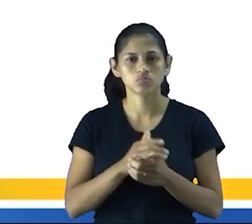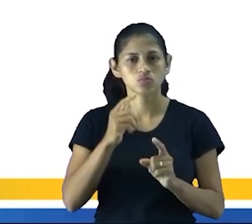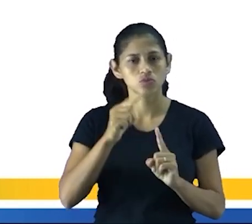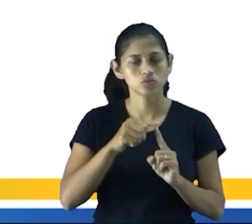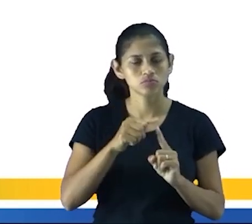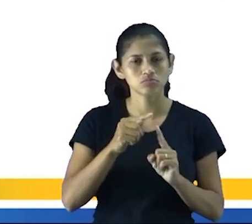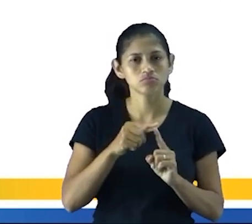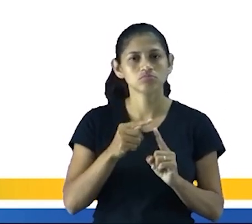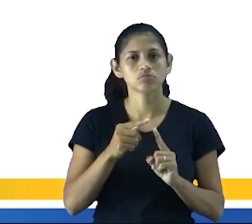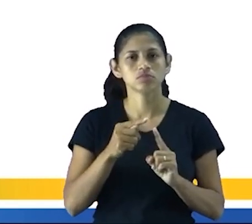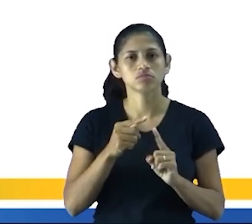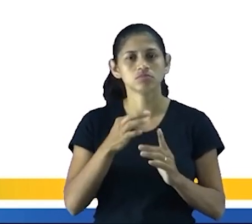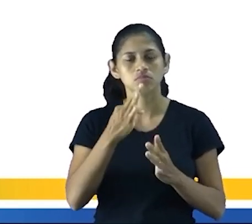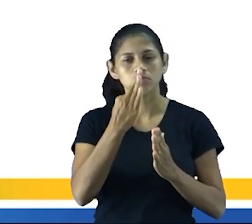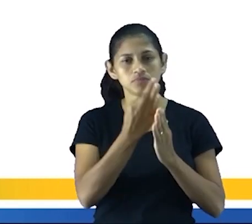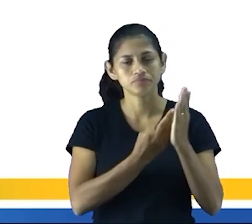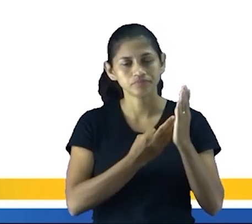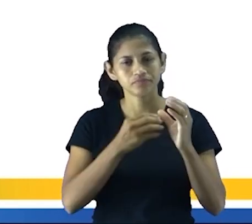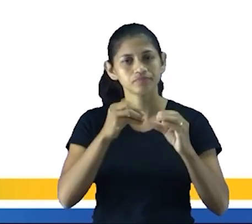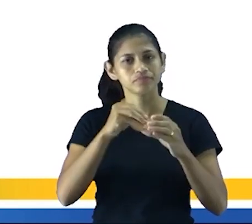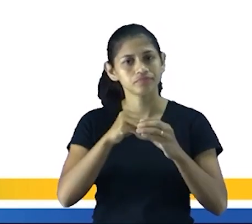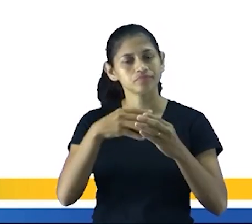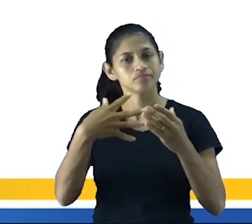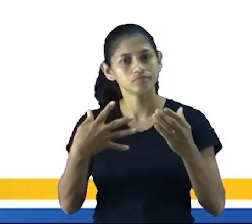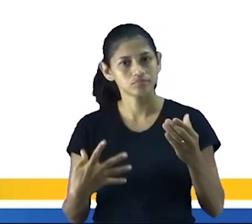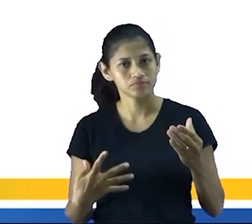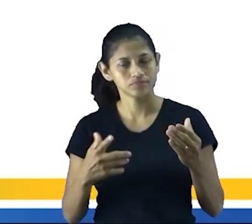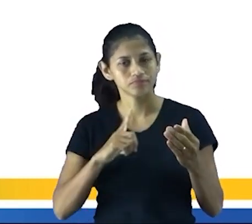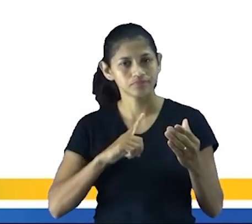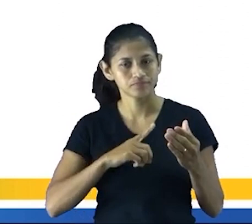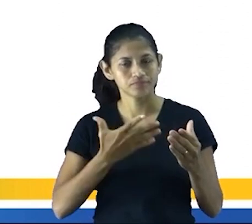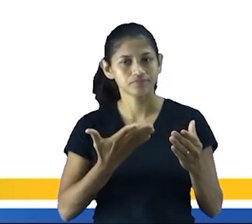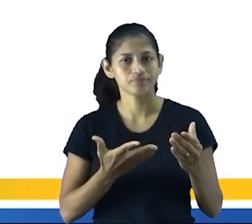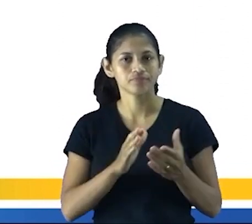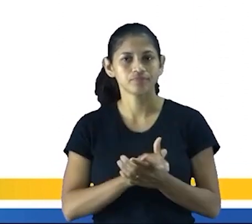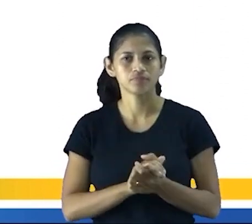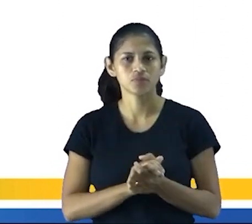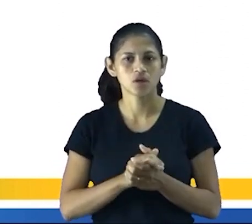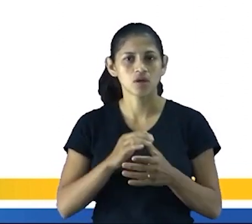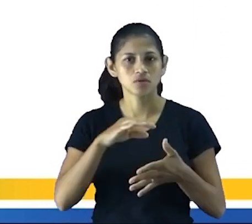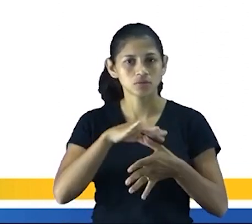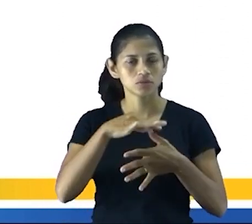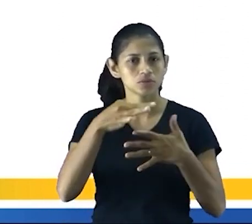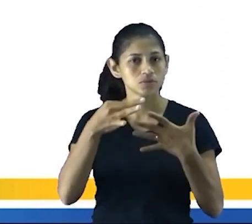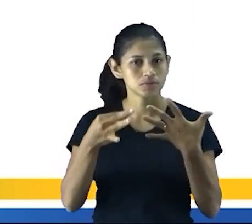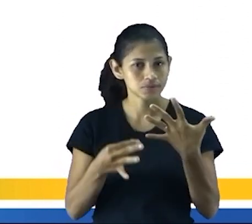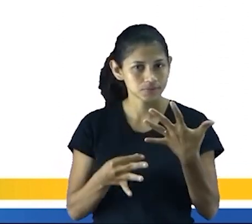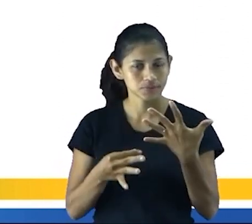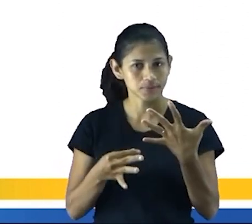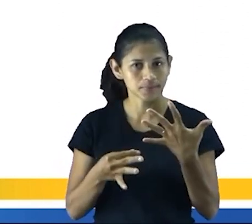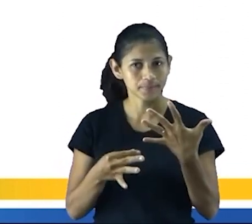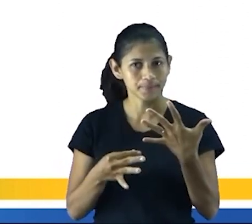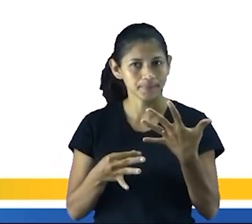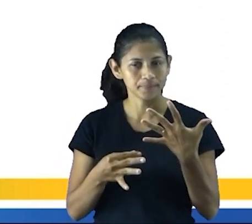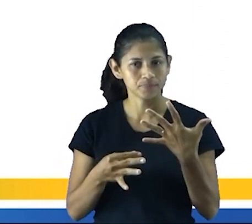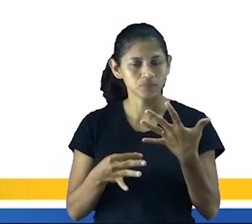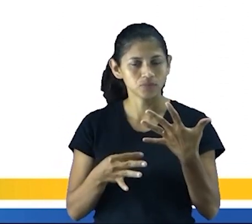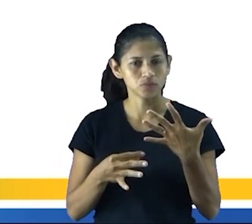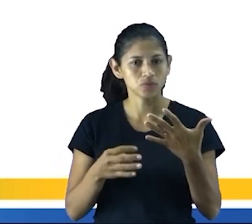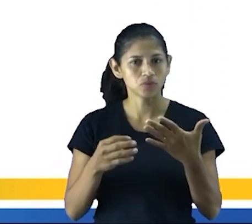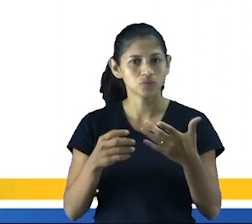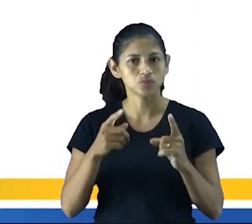textuais tem essas características, né? Elas são classificadas em 5 tipos, tá bom? 5 tipos de